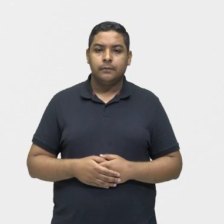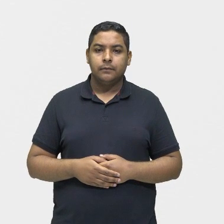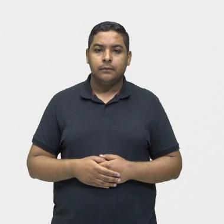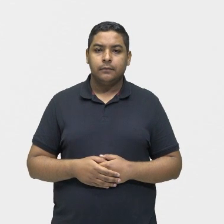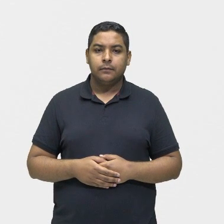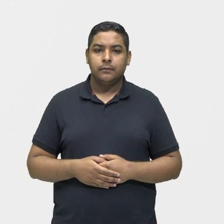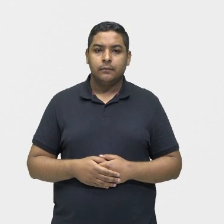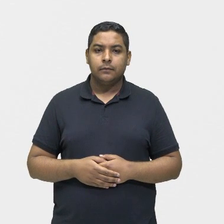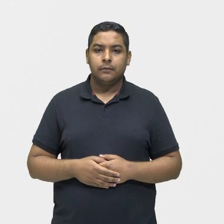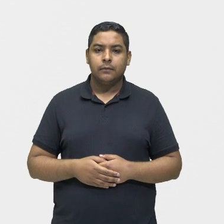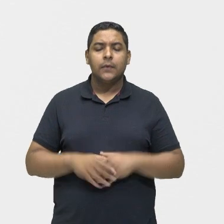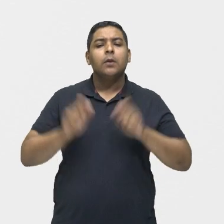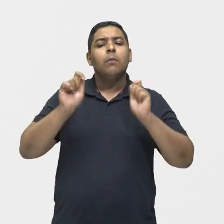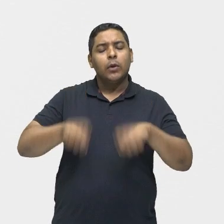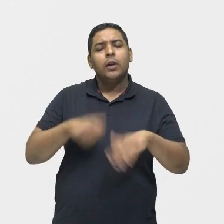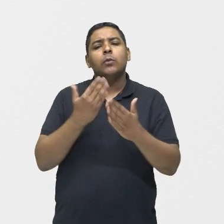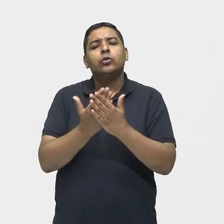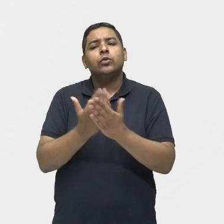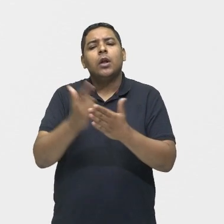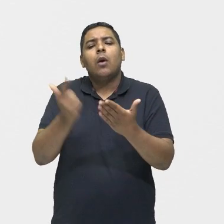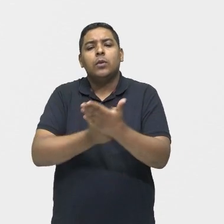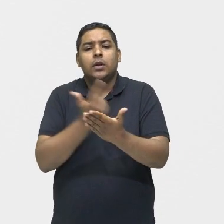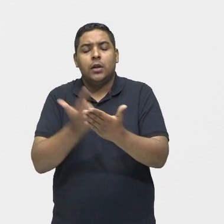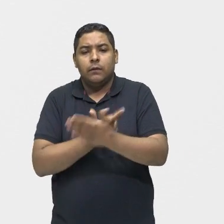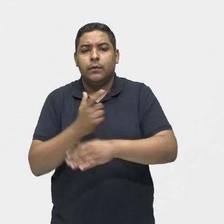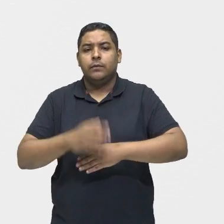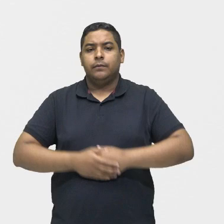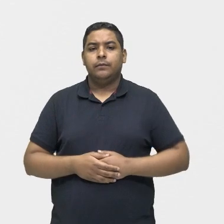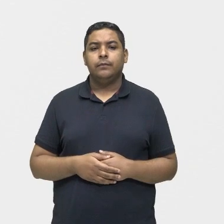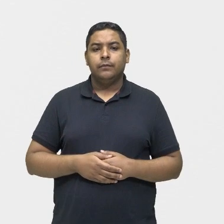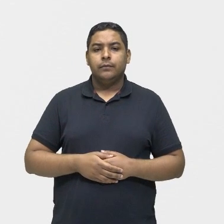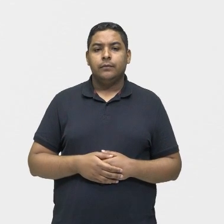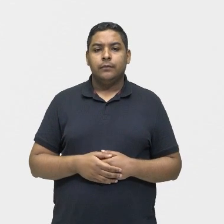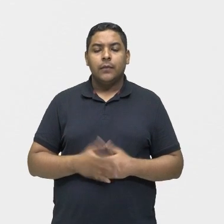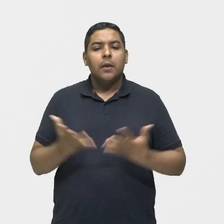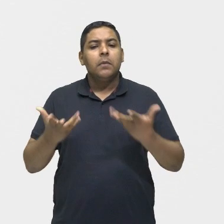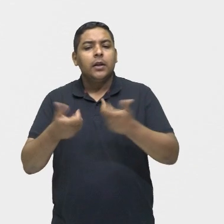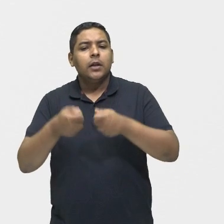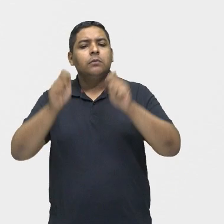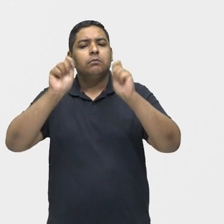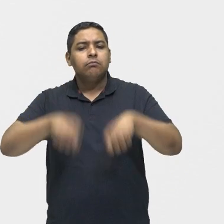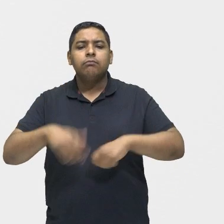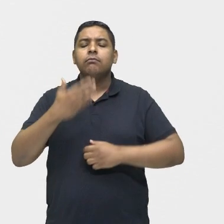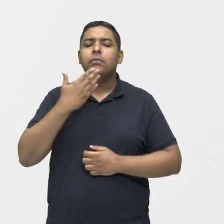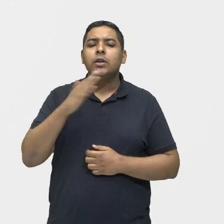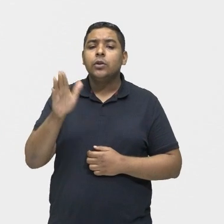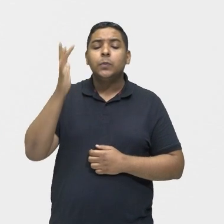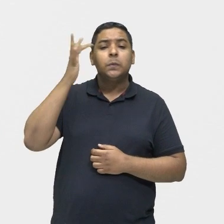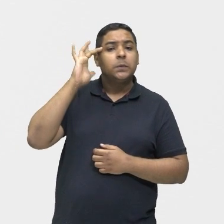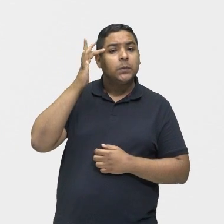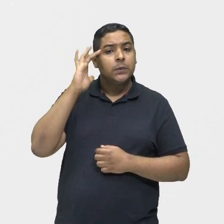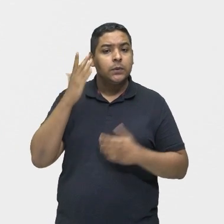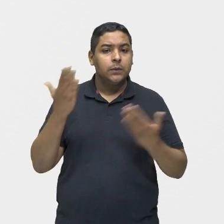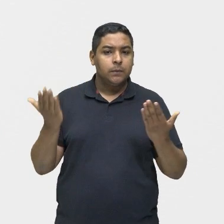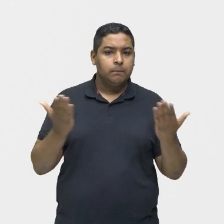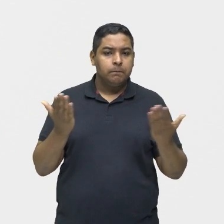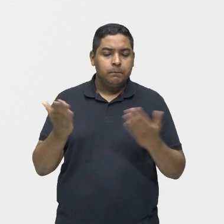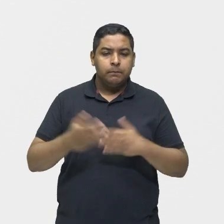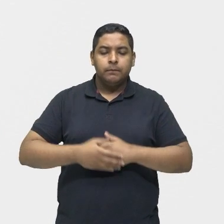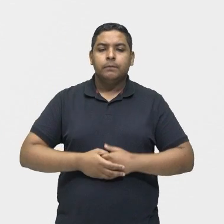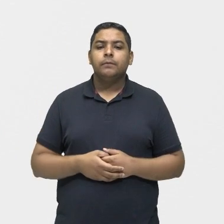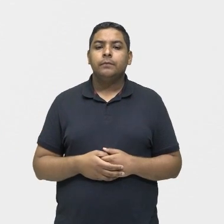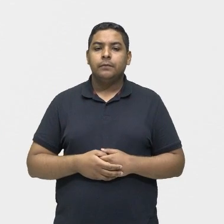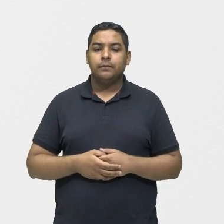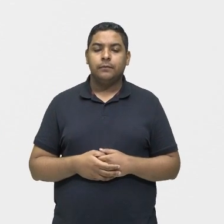book. Nós poderíamos estudar esse livro. Aí nós temos habilidade, possibilidade, pedido, dedução. Né? Ele